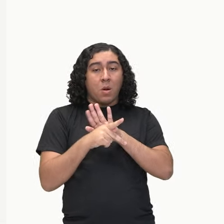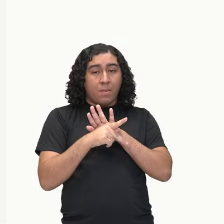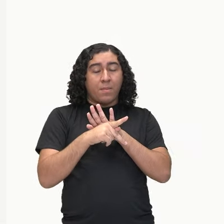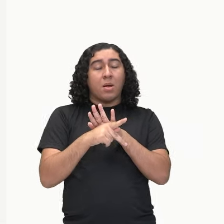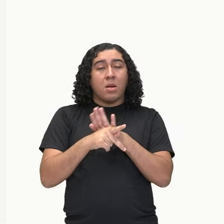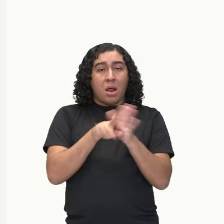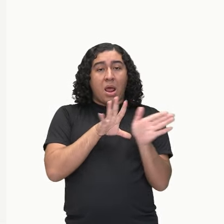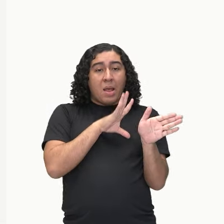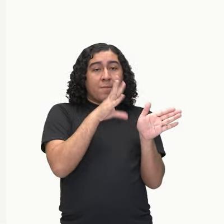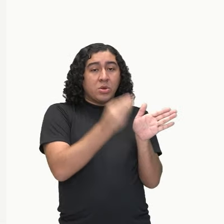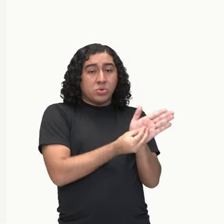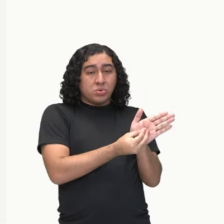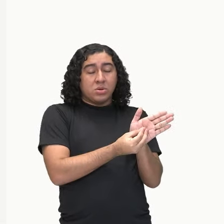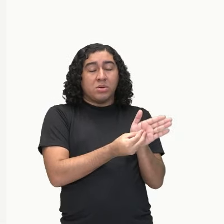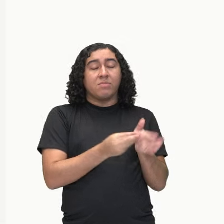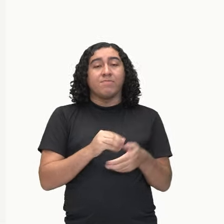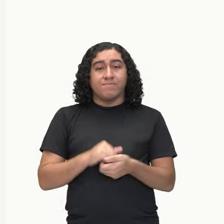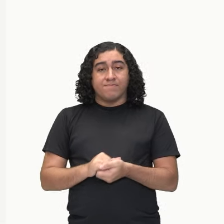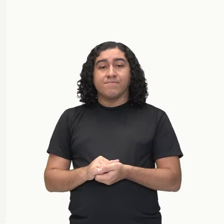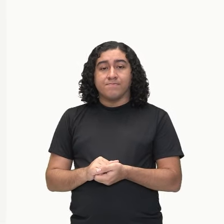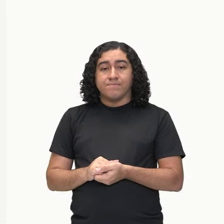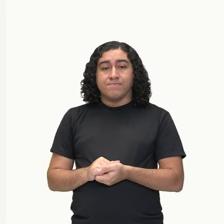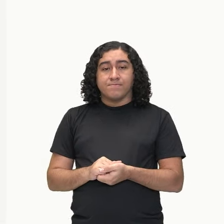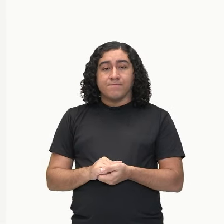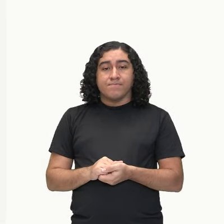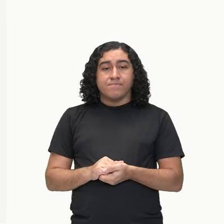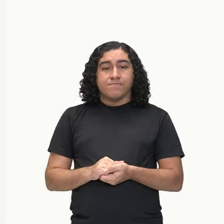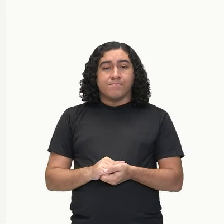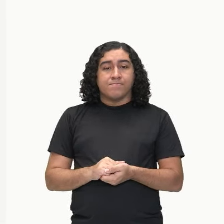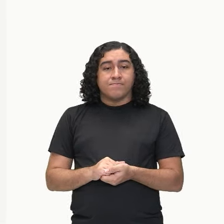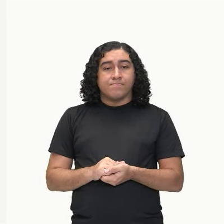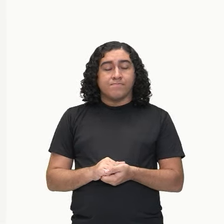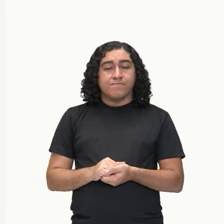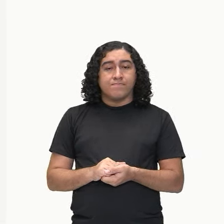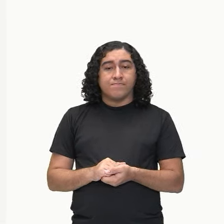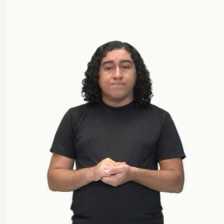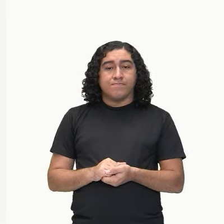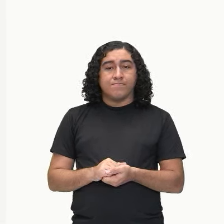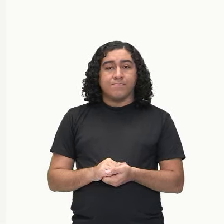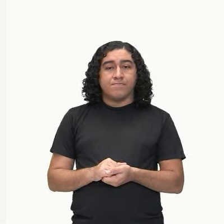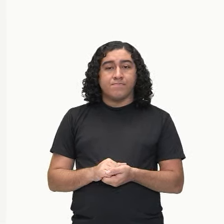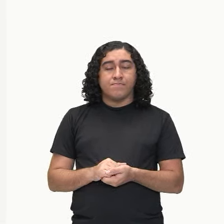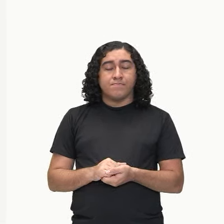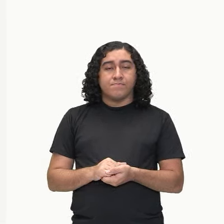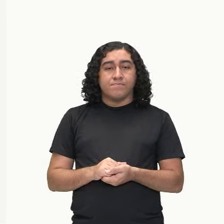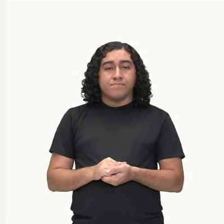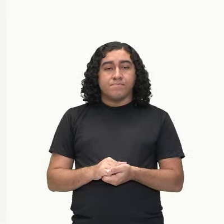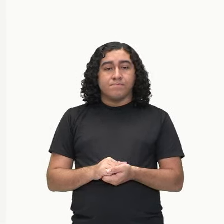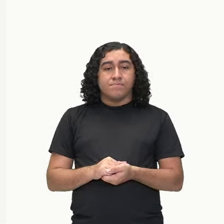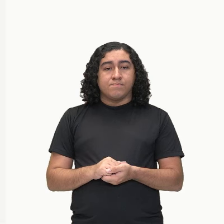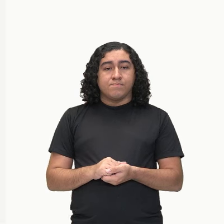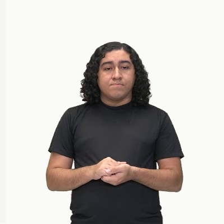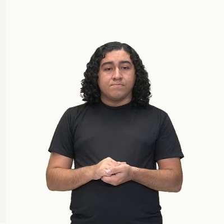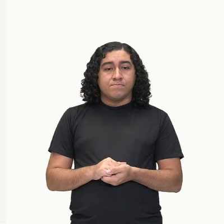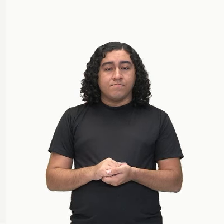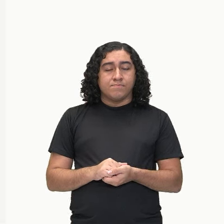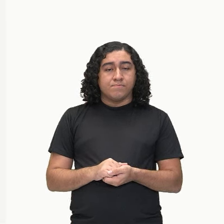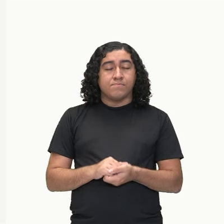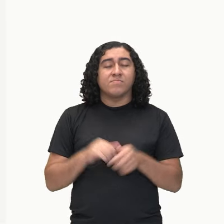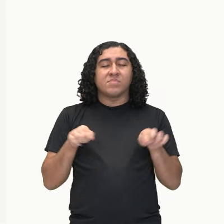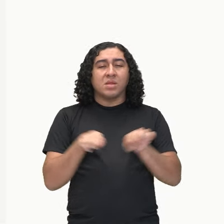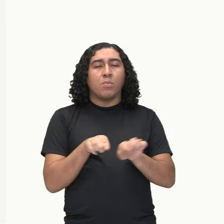exemplos de estratégias reprodutivas em espécies amazônicas, dentro do bioma amazônico. E as fases